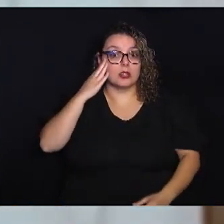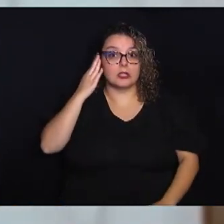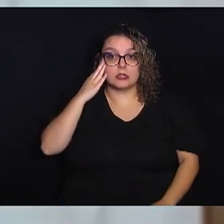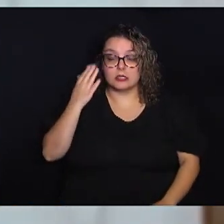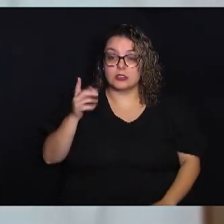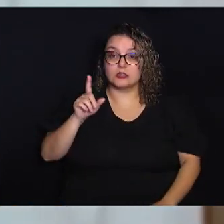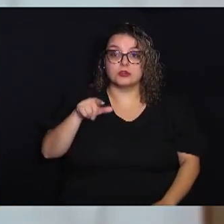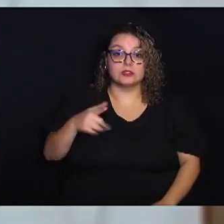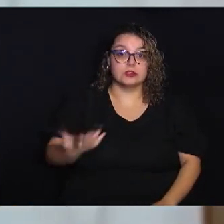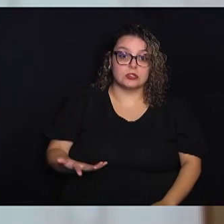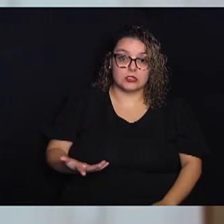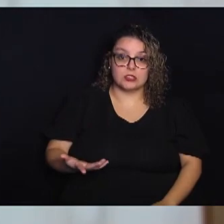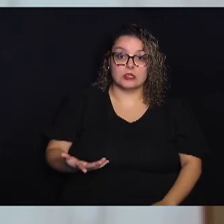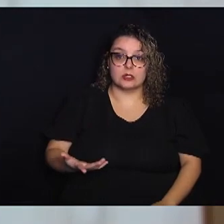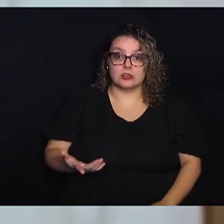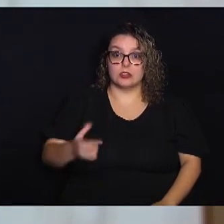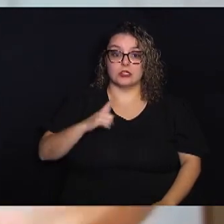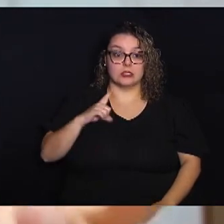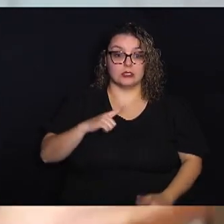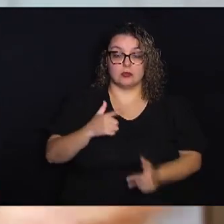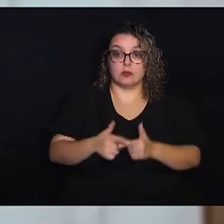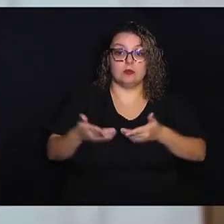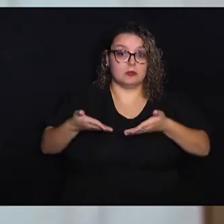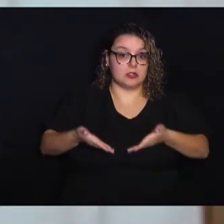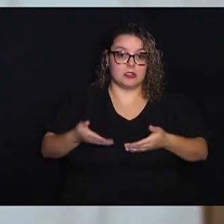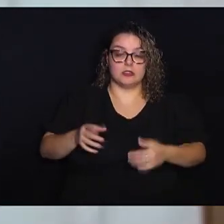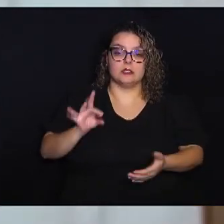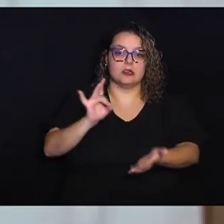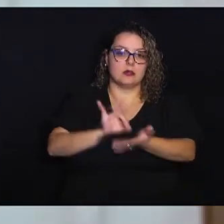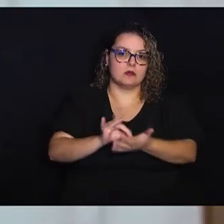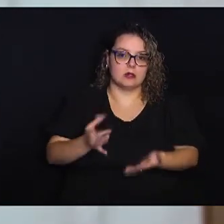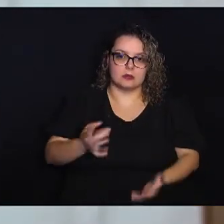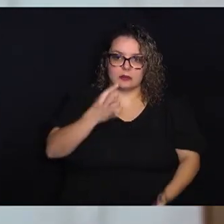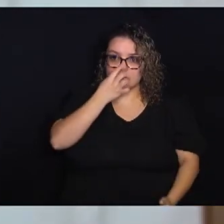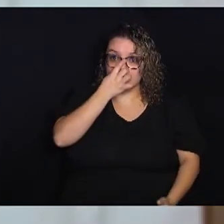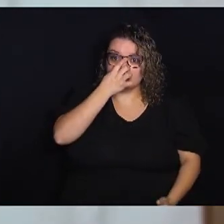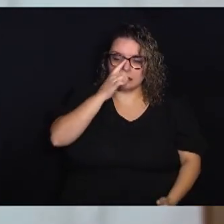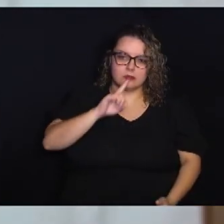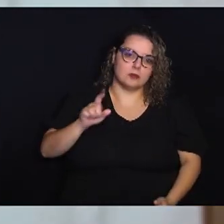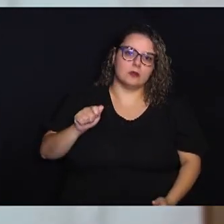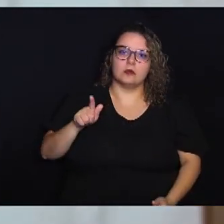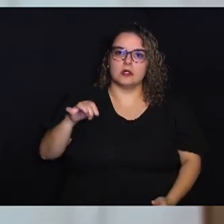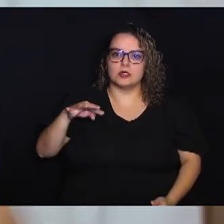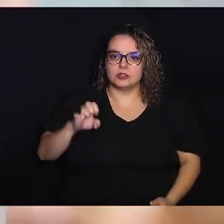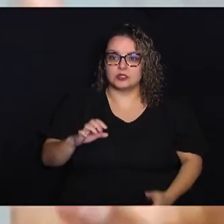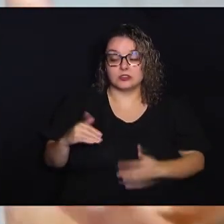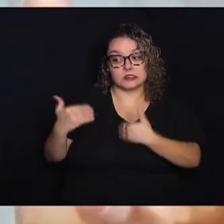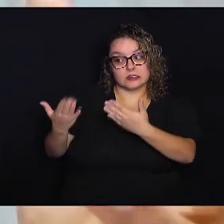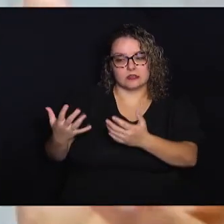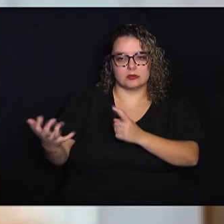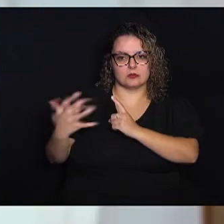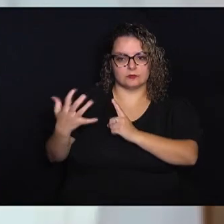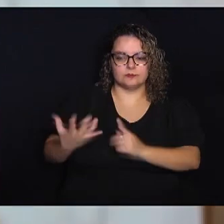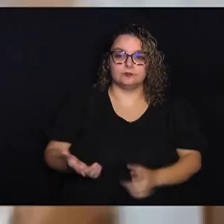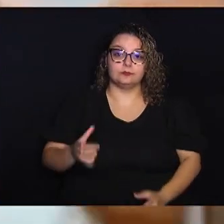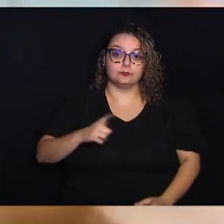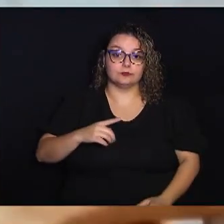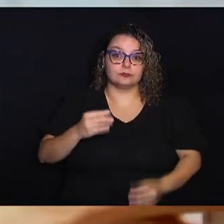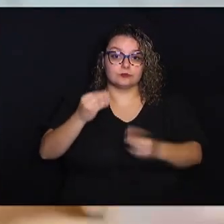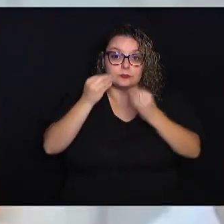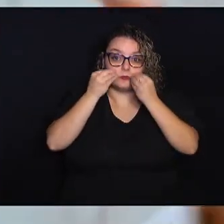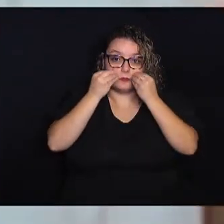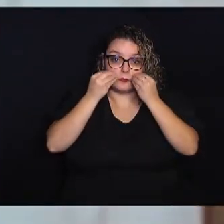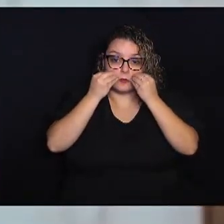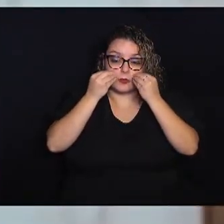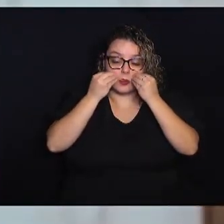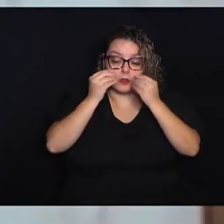que existe um problema ali que, na verdade, não é um agente externo que está causando. Você tem sinusites causadas por